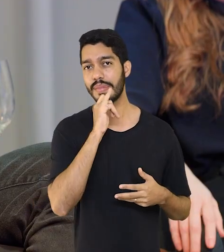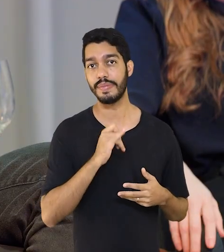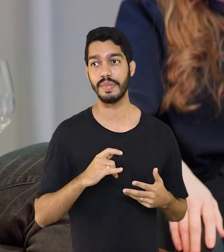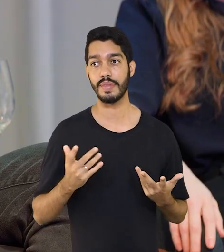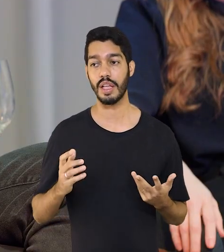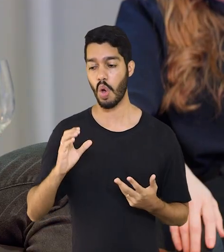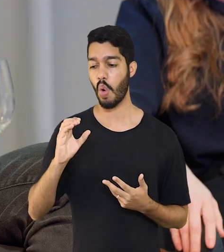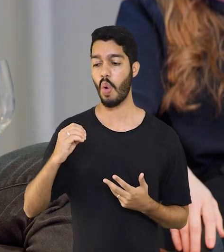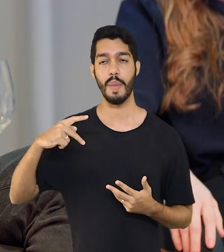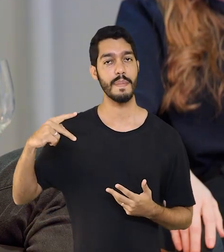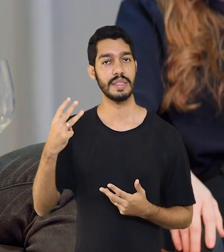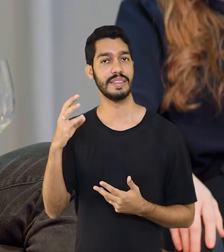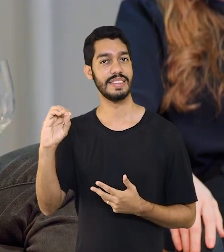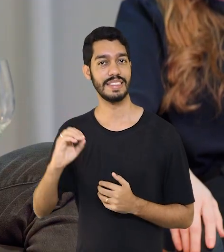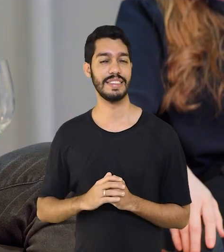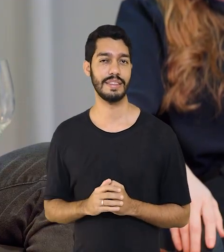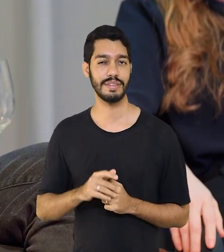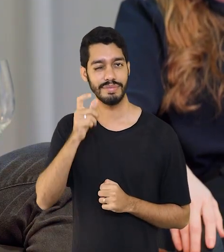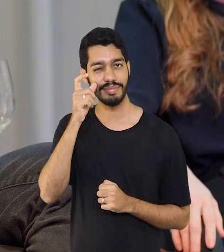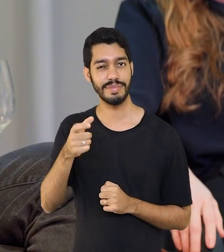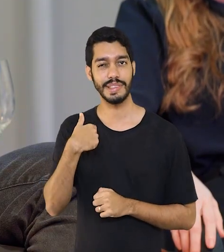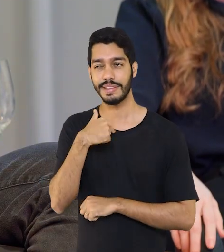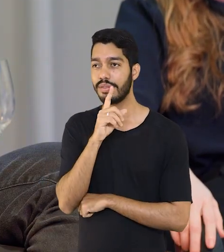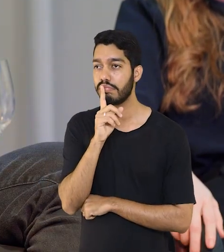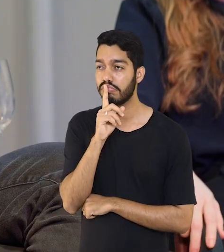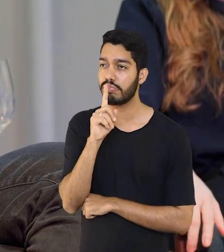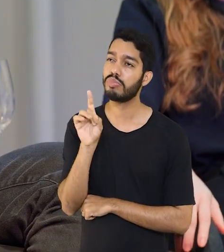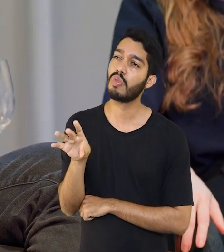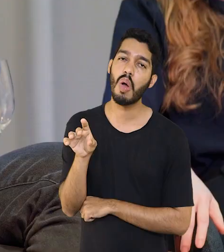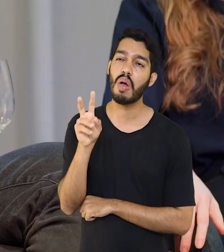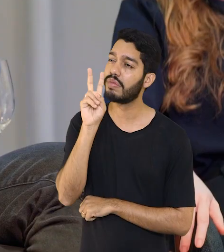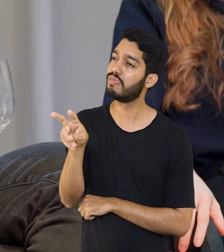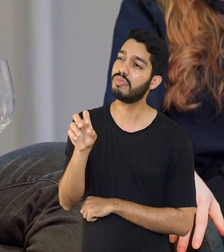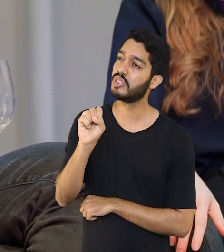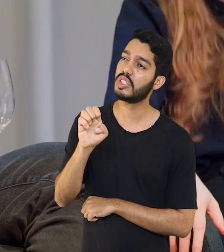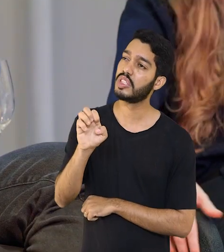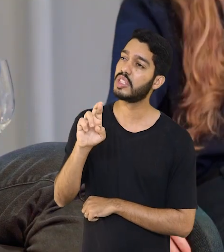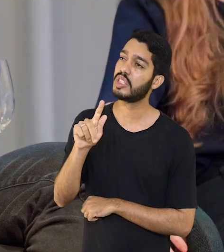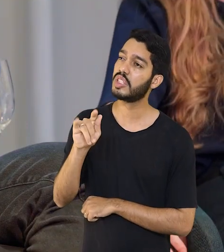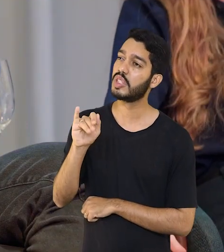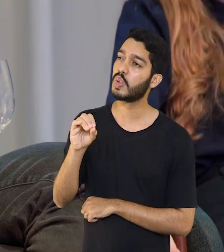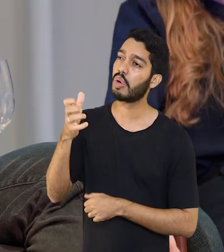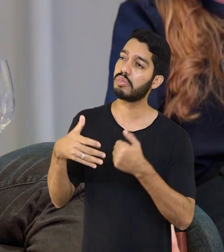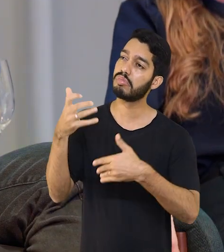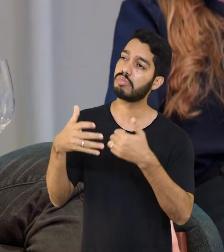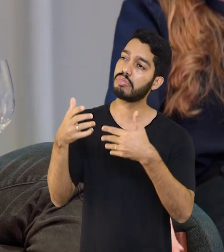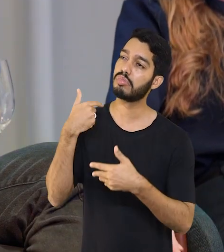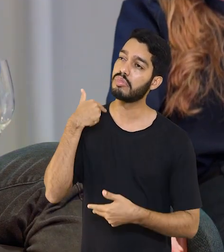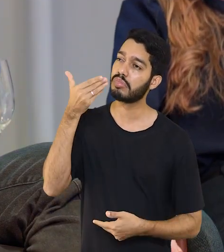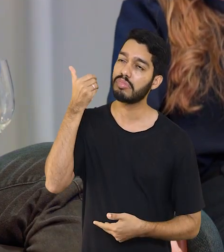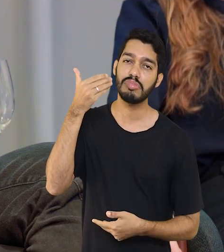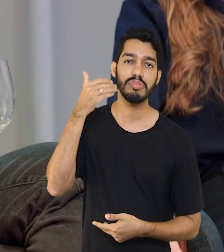sobre COP30. E aí foi interessante que eu estava ali caladinho, só aprendendo com o Sérgio, mas eu acho que é